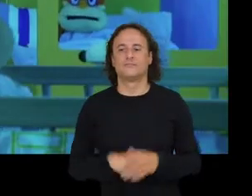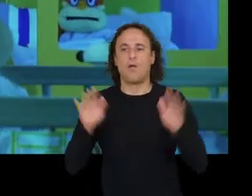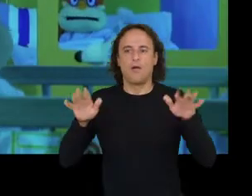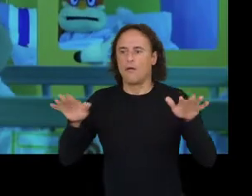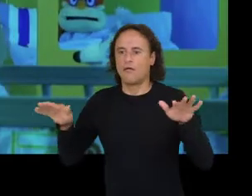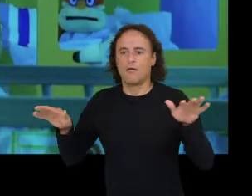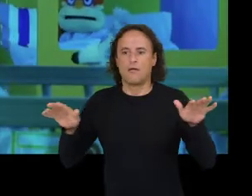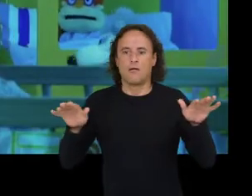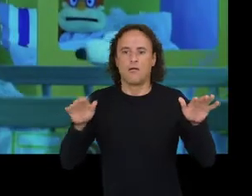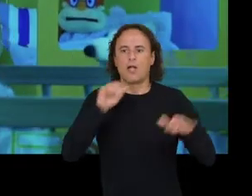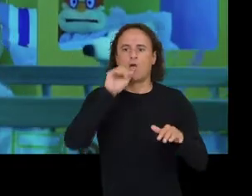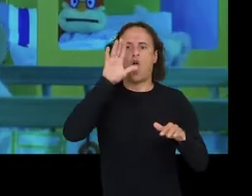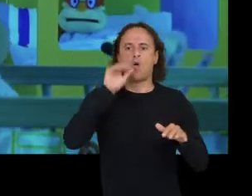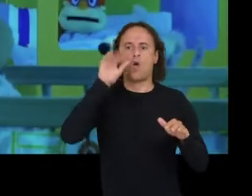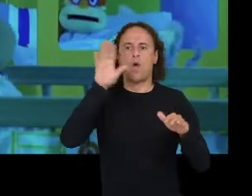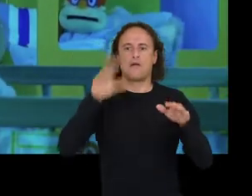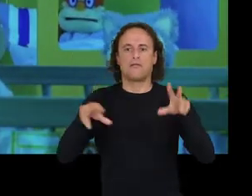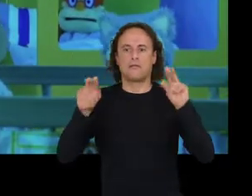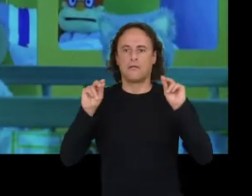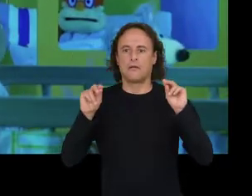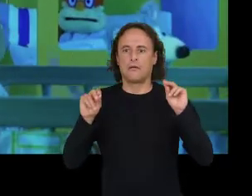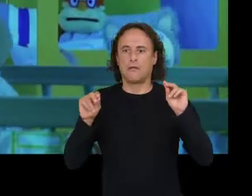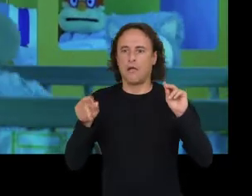¡Ey! ¡Chispa para UDVA!